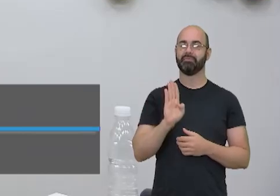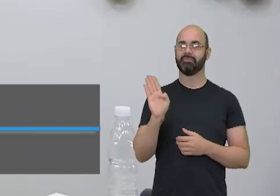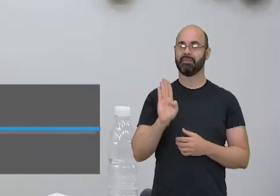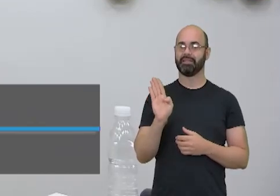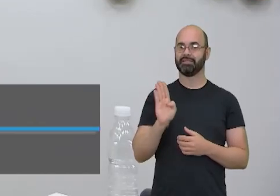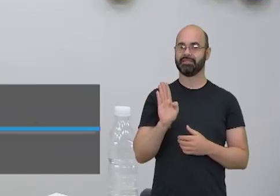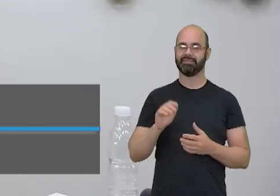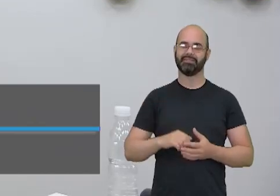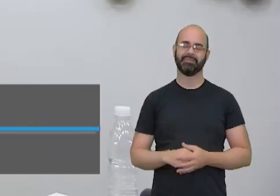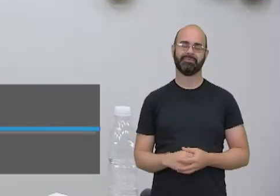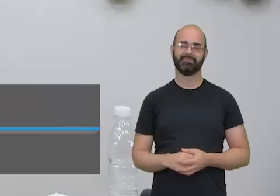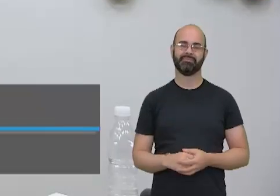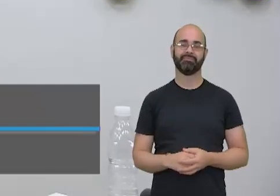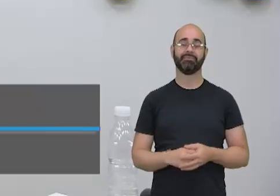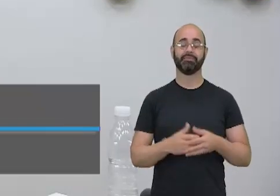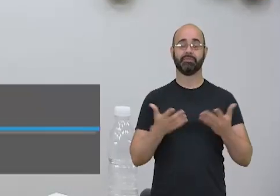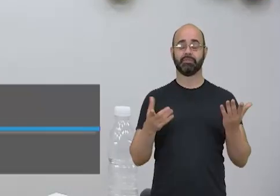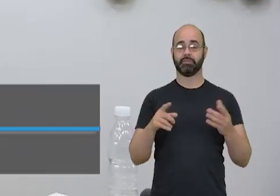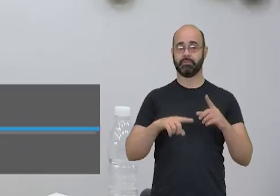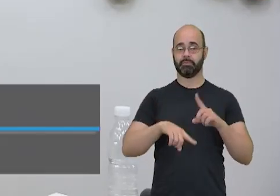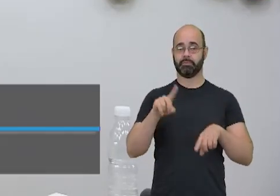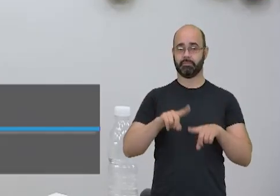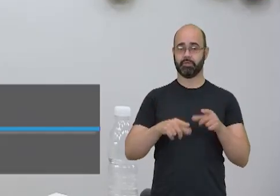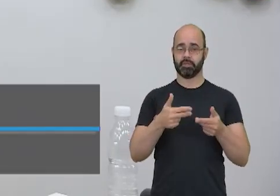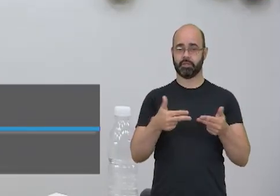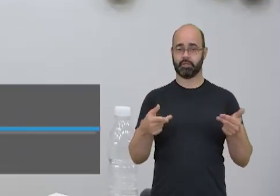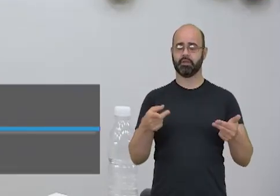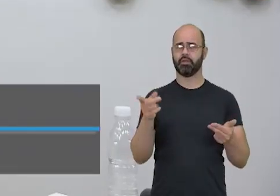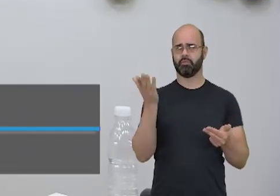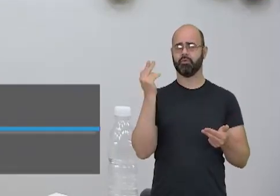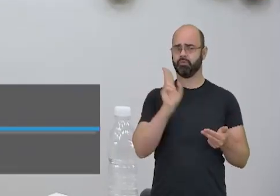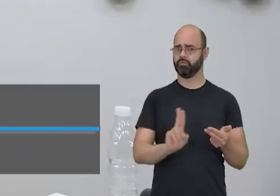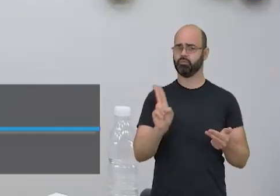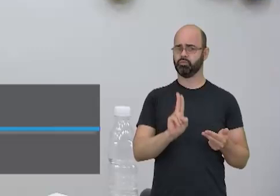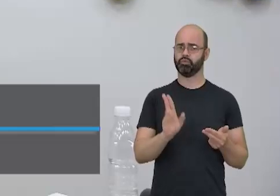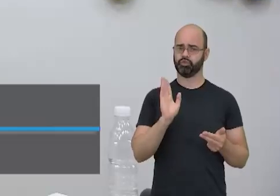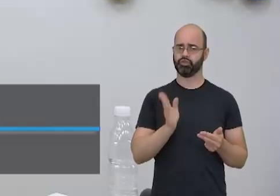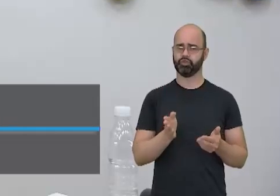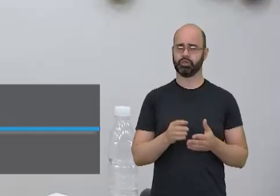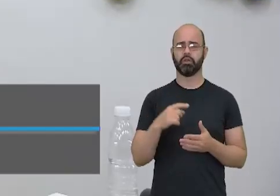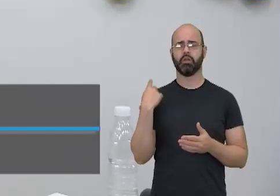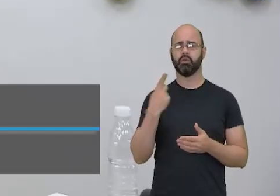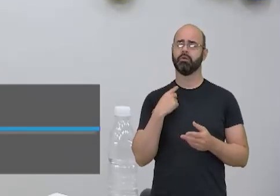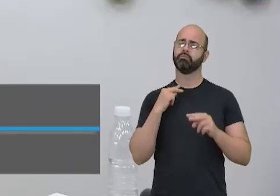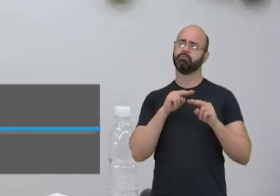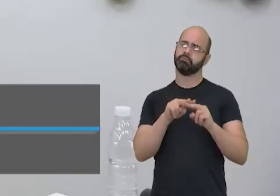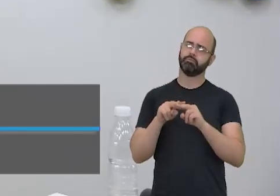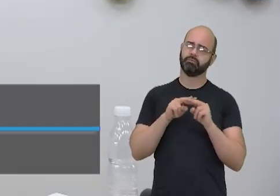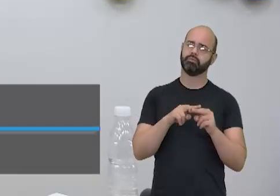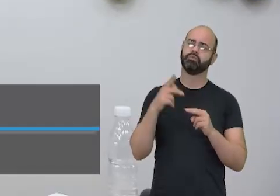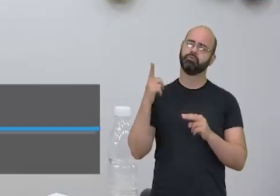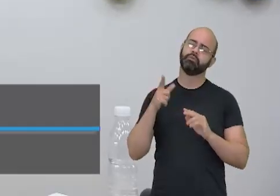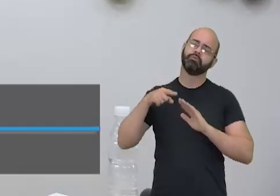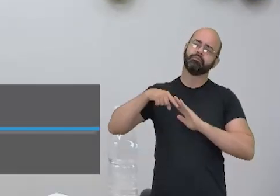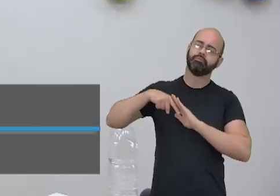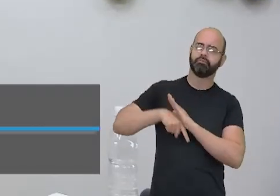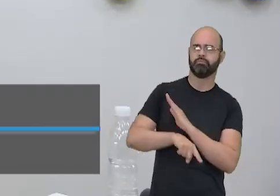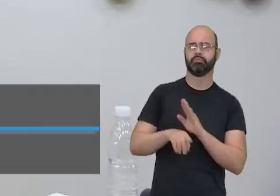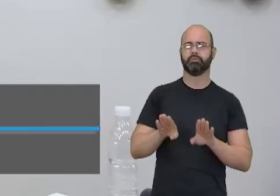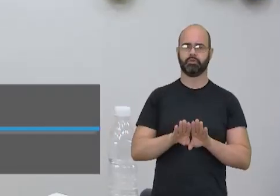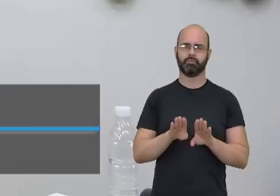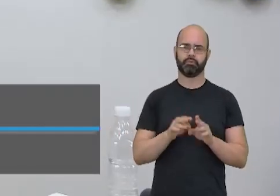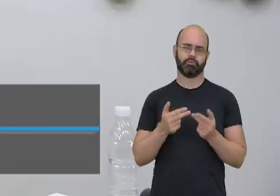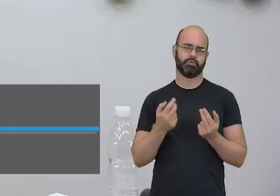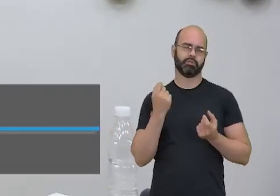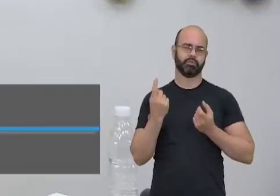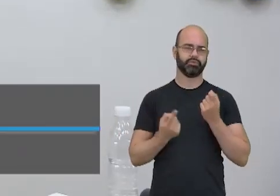Então, relembrando que este material já foi utilizado, né? E estamos retomando ele e aprofundando algumas coisas.